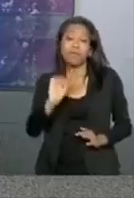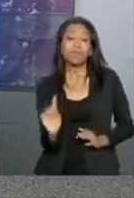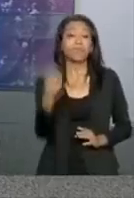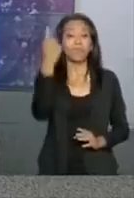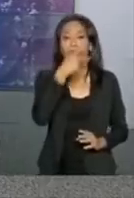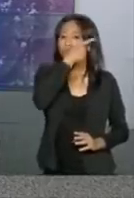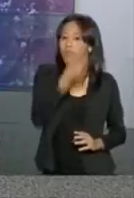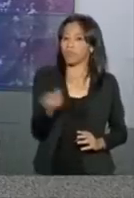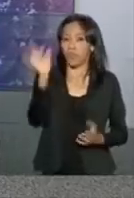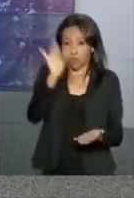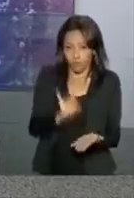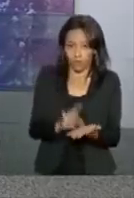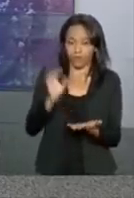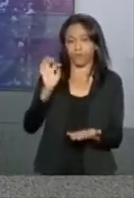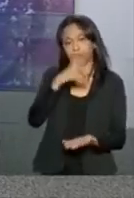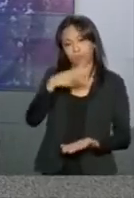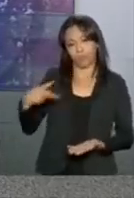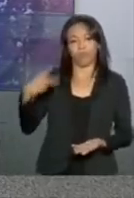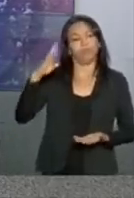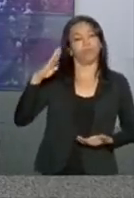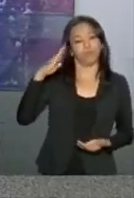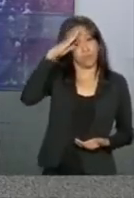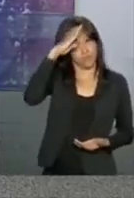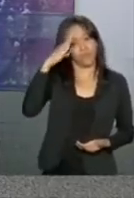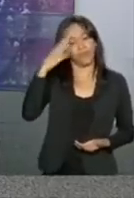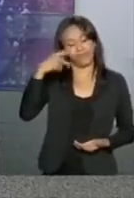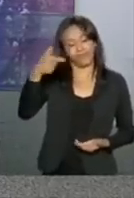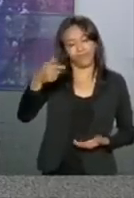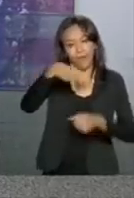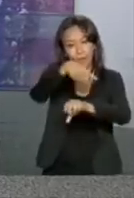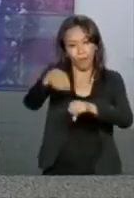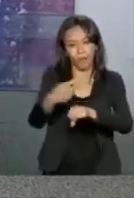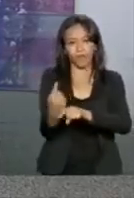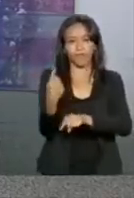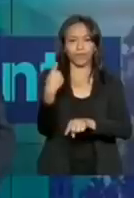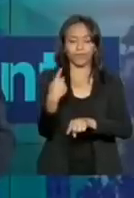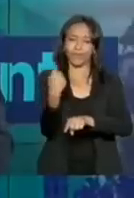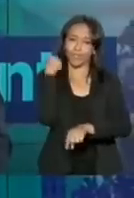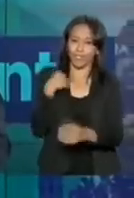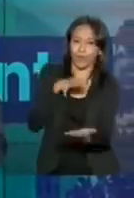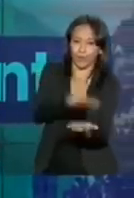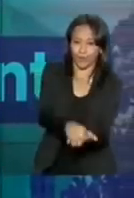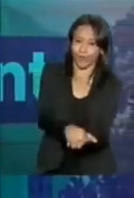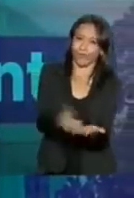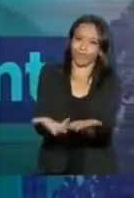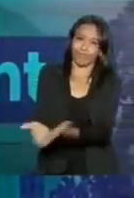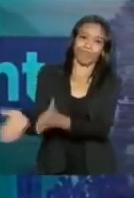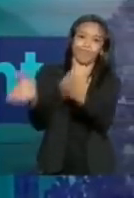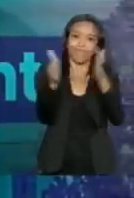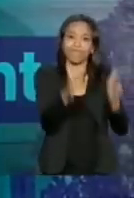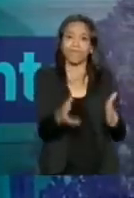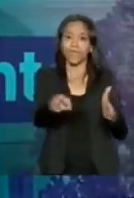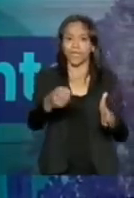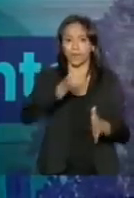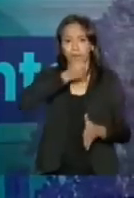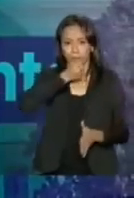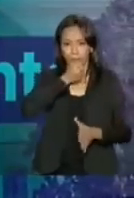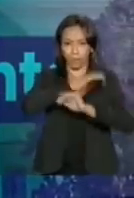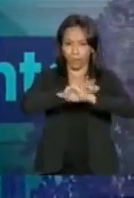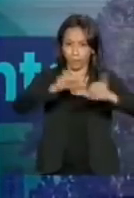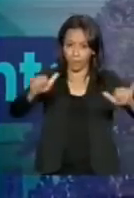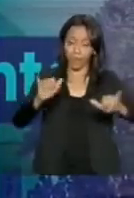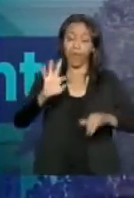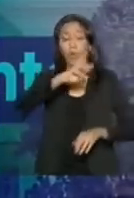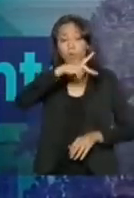visita oficial do presidente Jair Bolsonaro a um país desde a posse. Durante essa declaração à imprensa, o